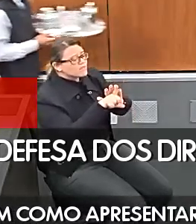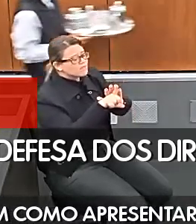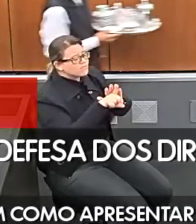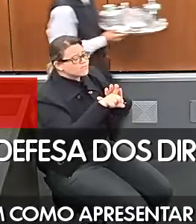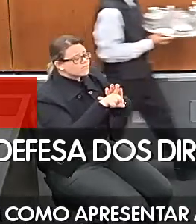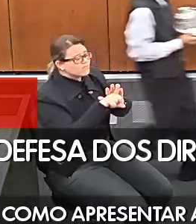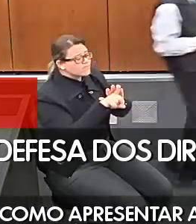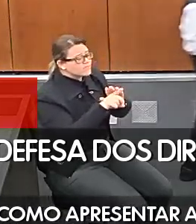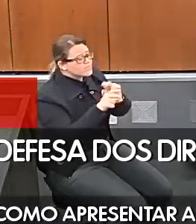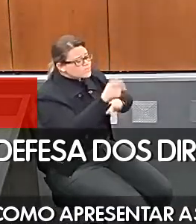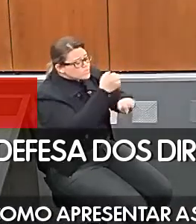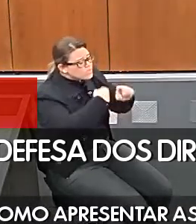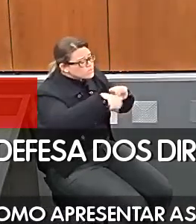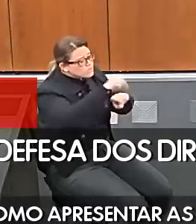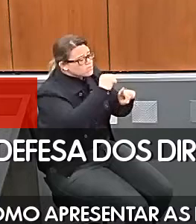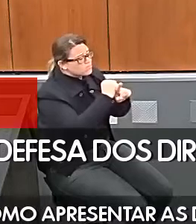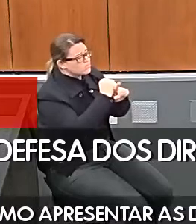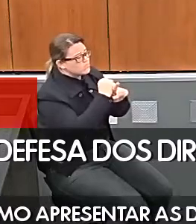ferida.